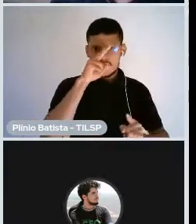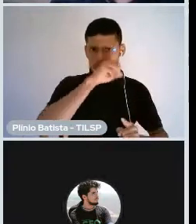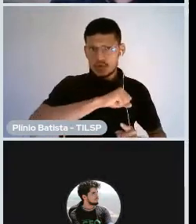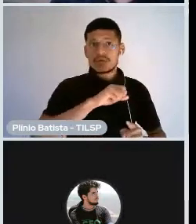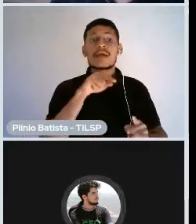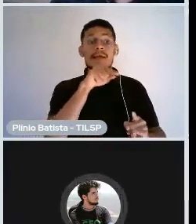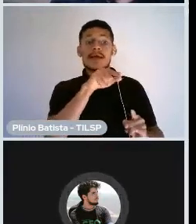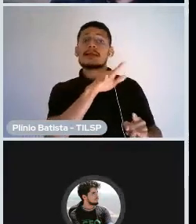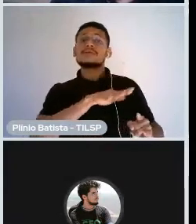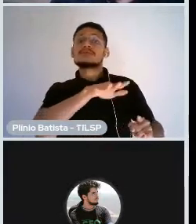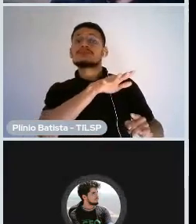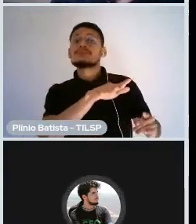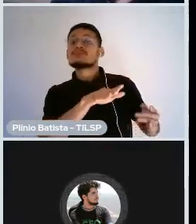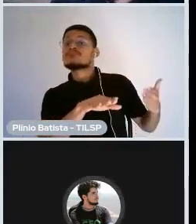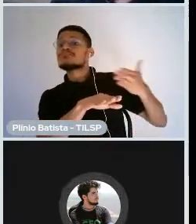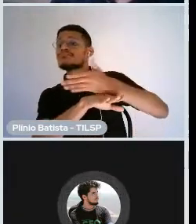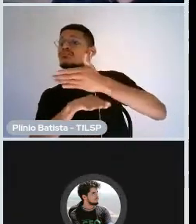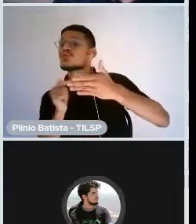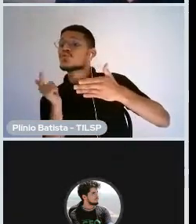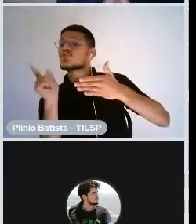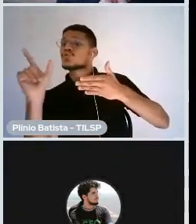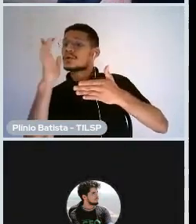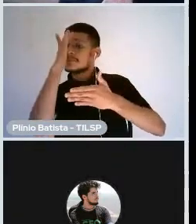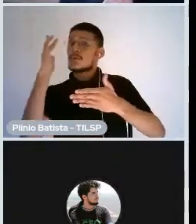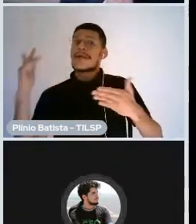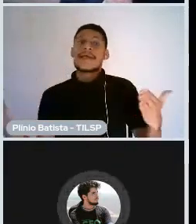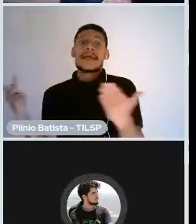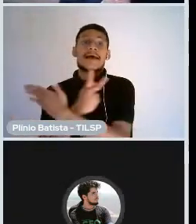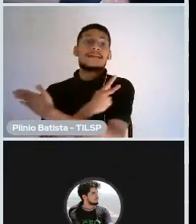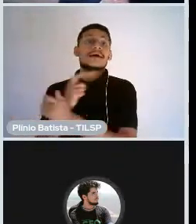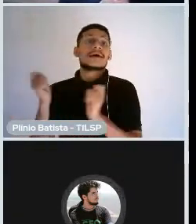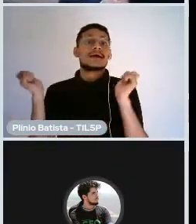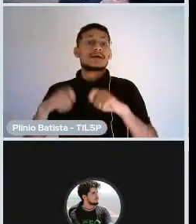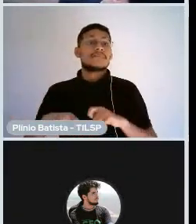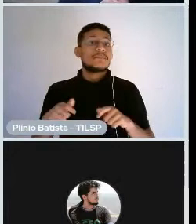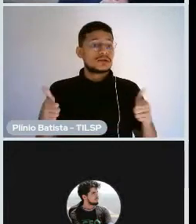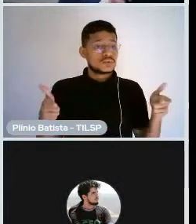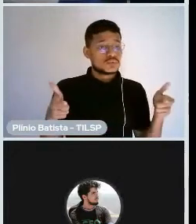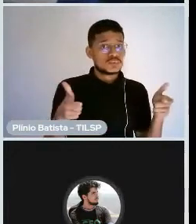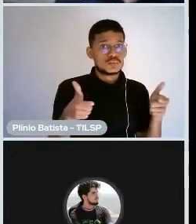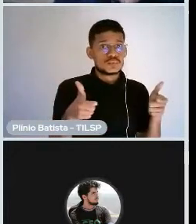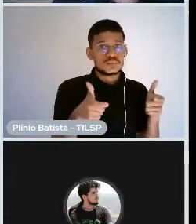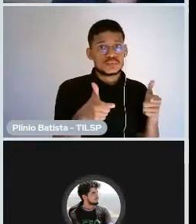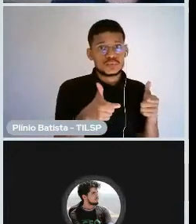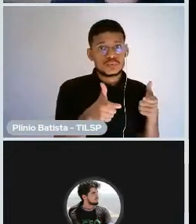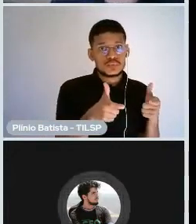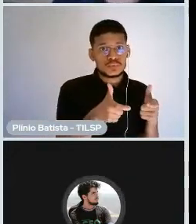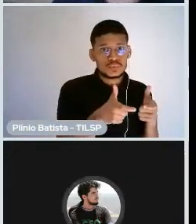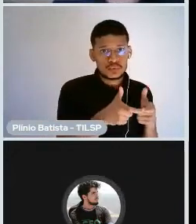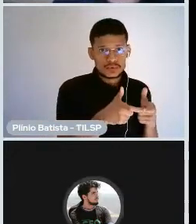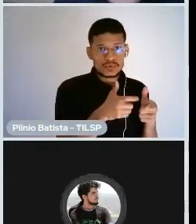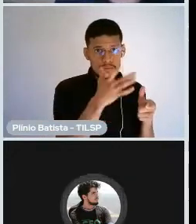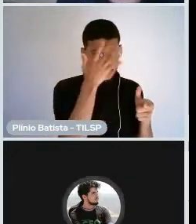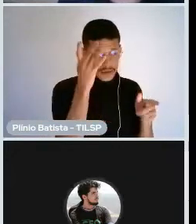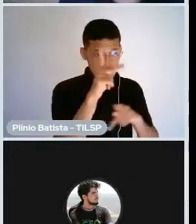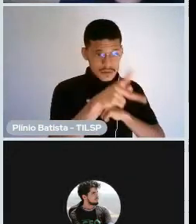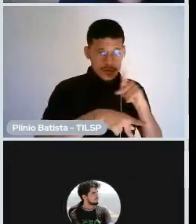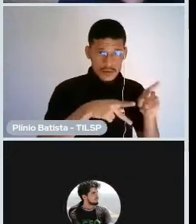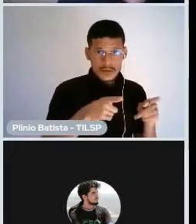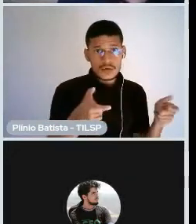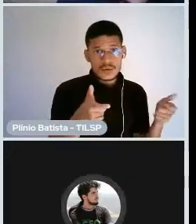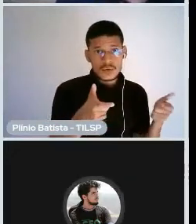errado para diminuir a população dessa cidade, né? Então a gente pode ver que